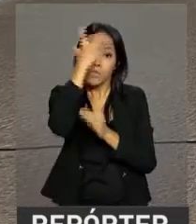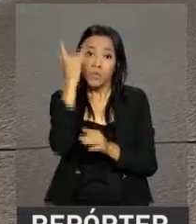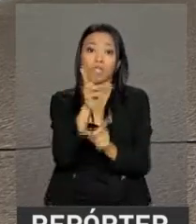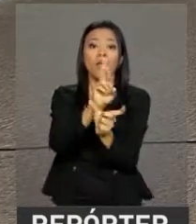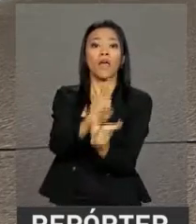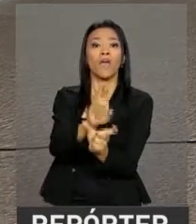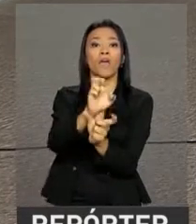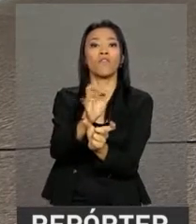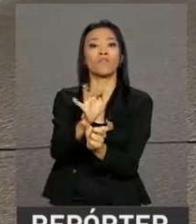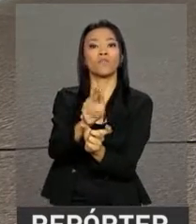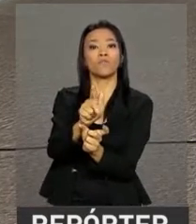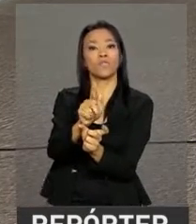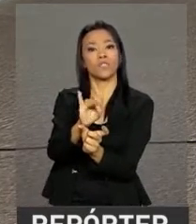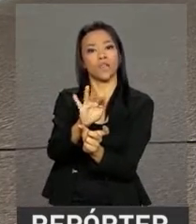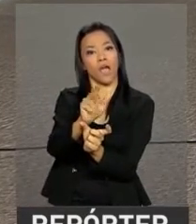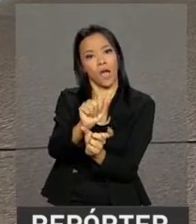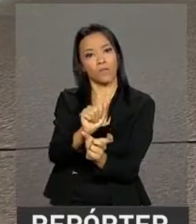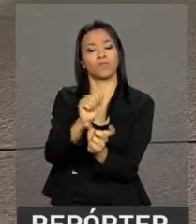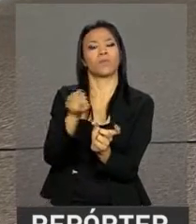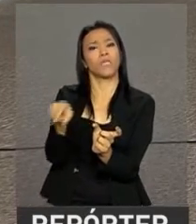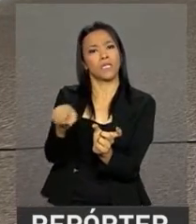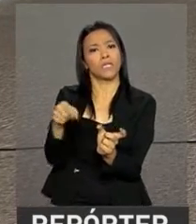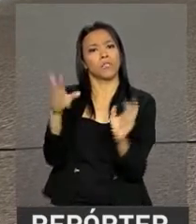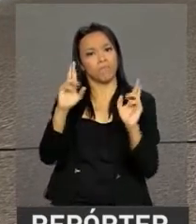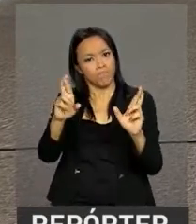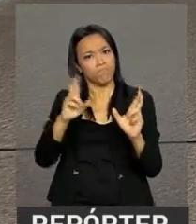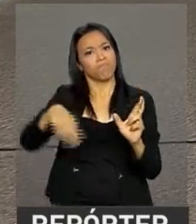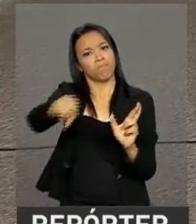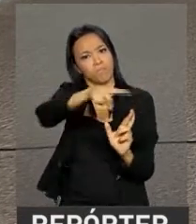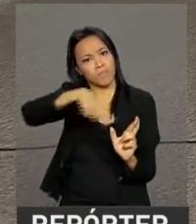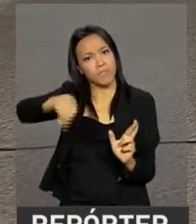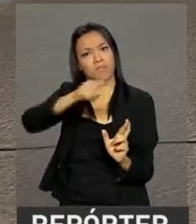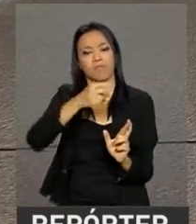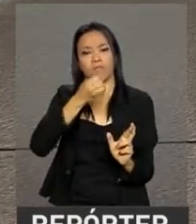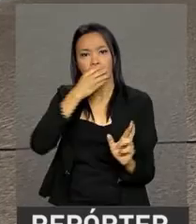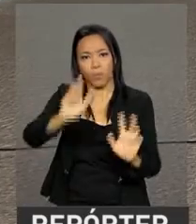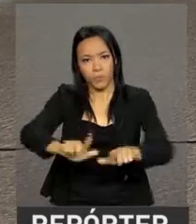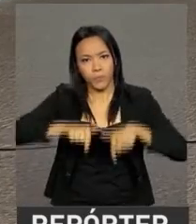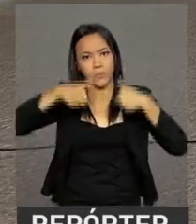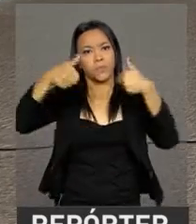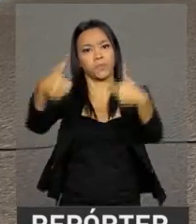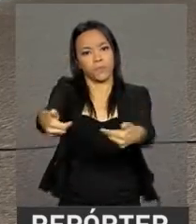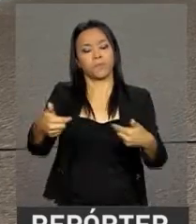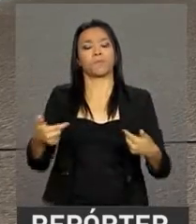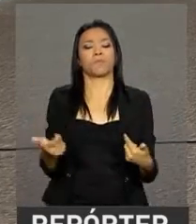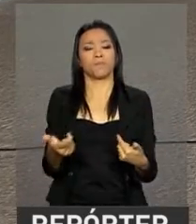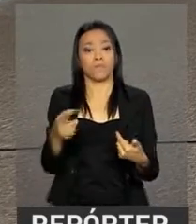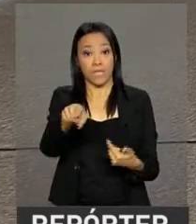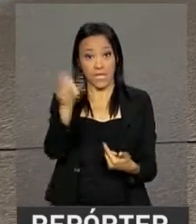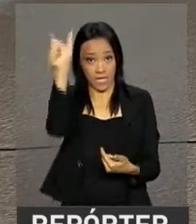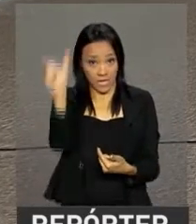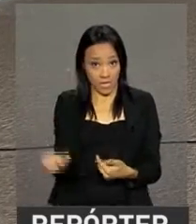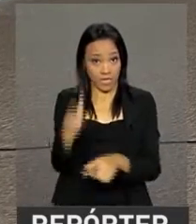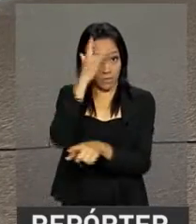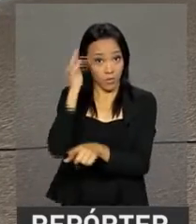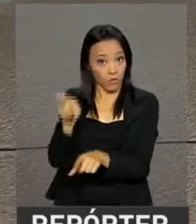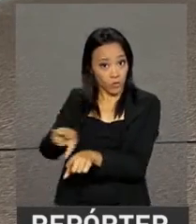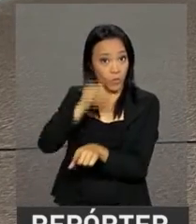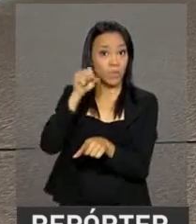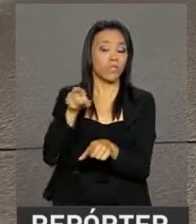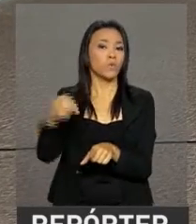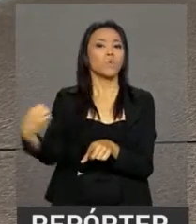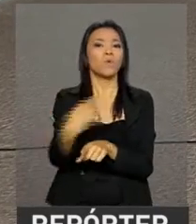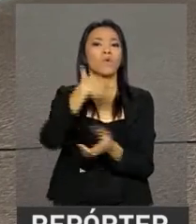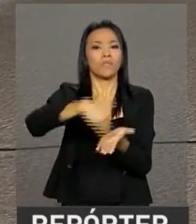novo secretário o inspire durante a sua condução frente à Organização das Nações Unidas. Antônio Guterres foi escolhido como